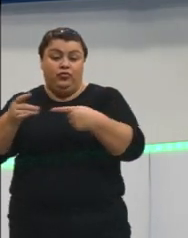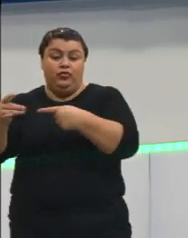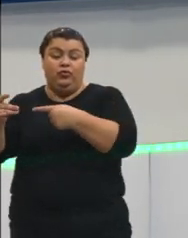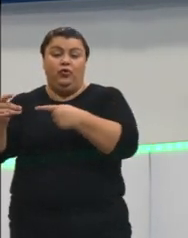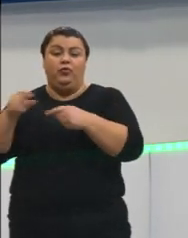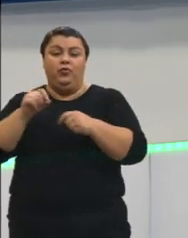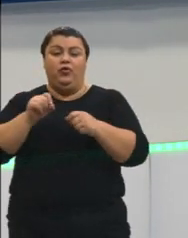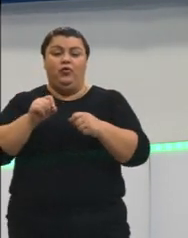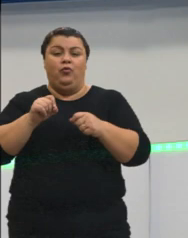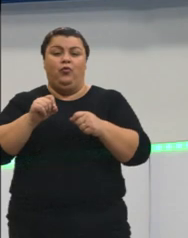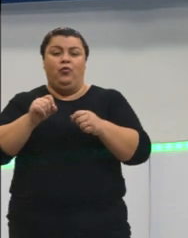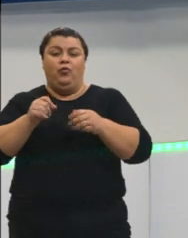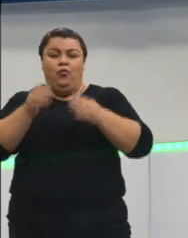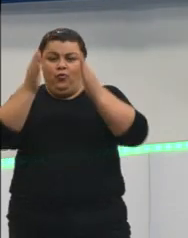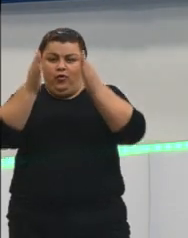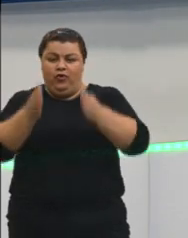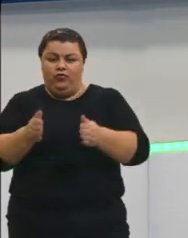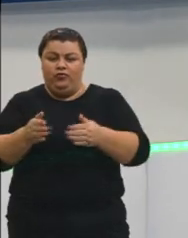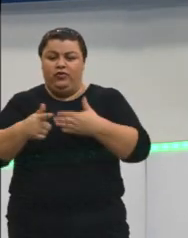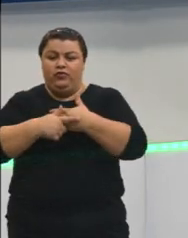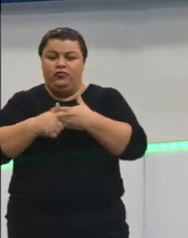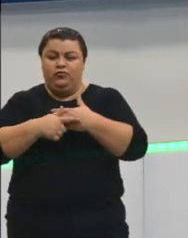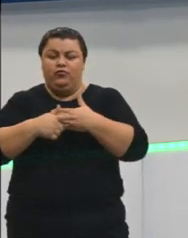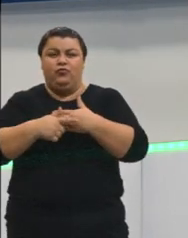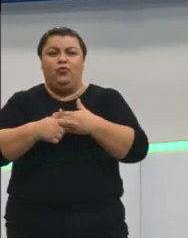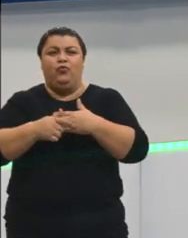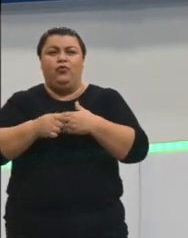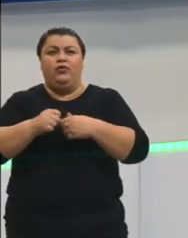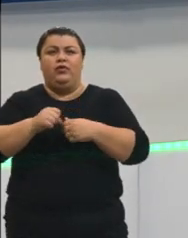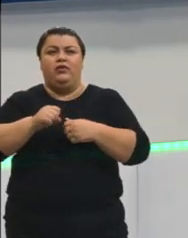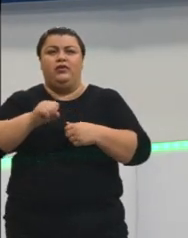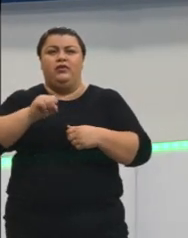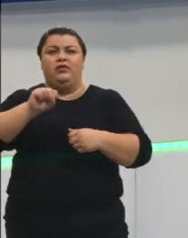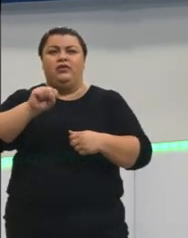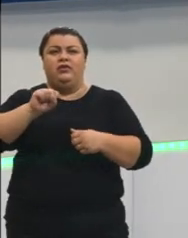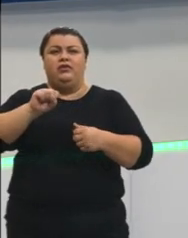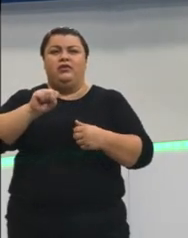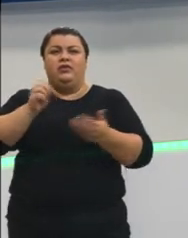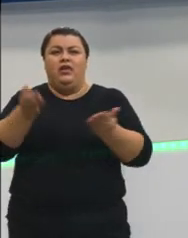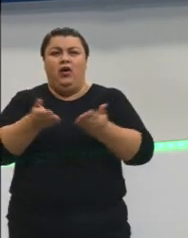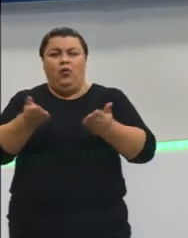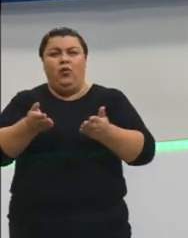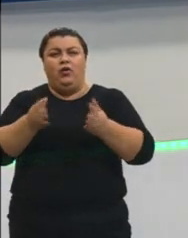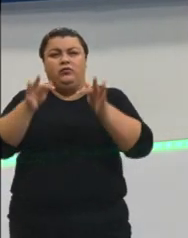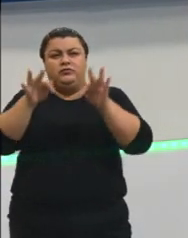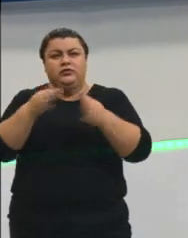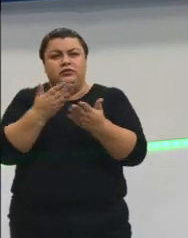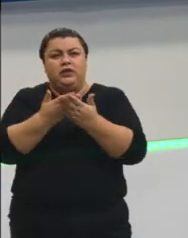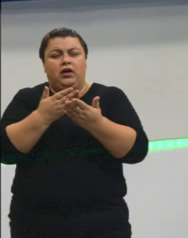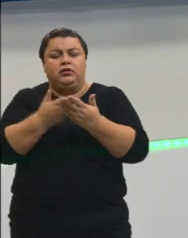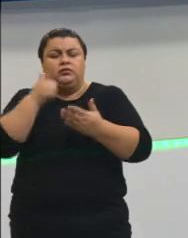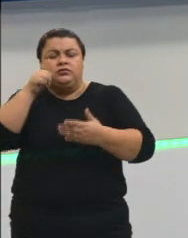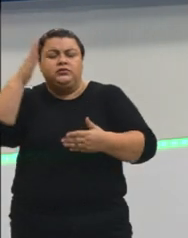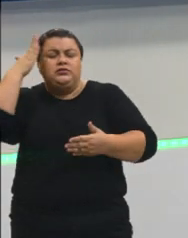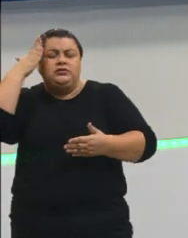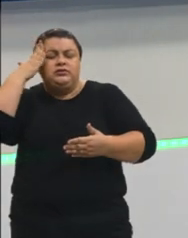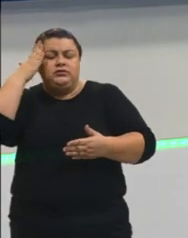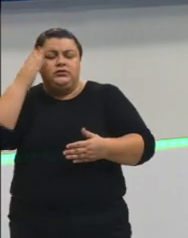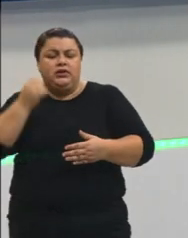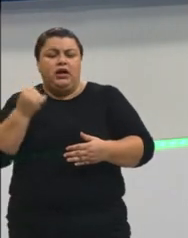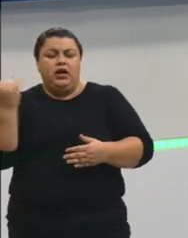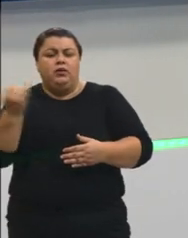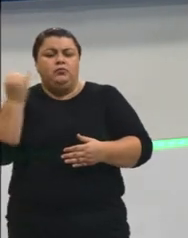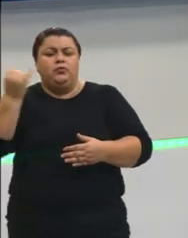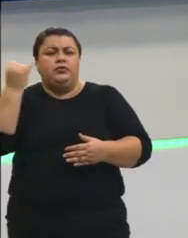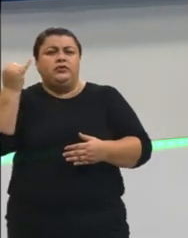sintáticas que é o que a gente tava olhando até agora que a gente chega então ao final dessa aula entendendo a importância de se